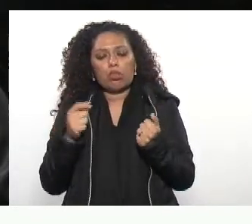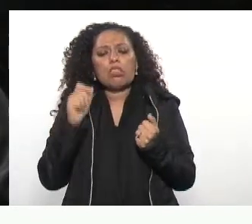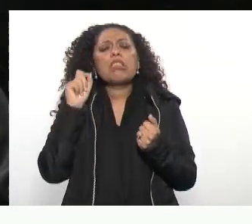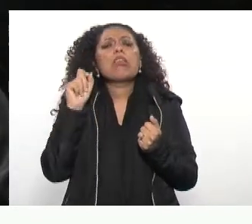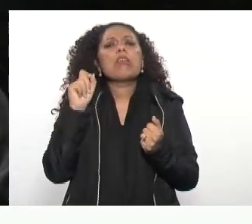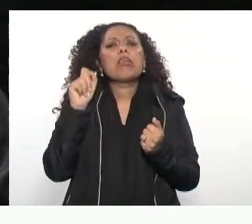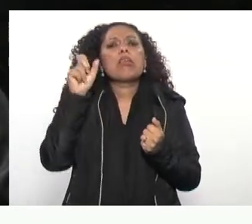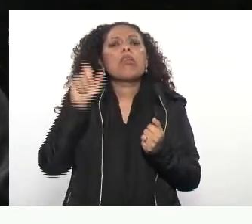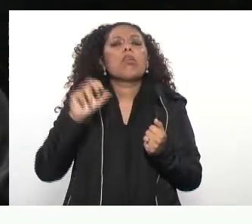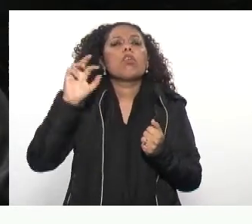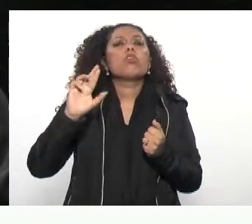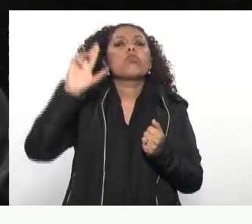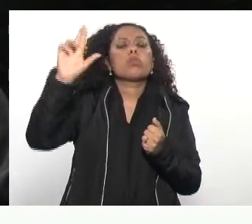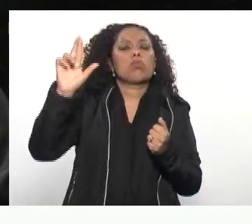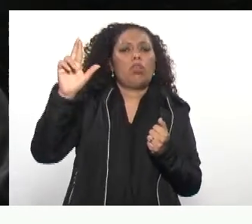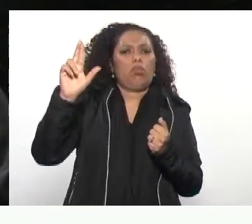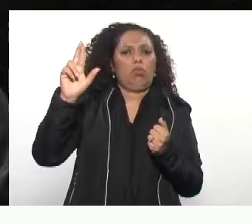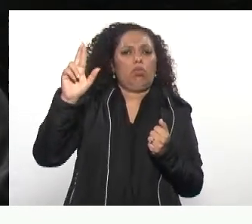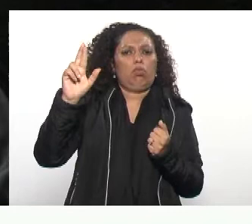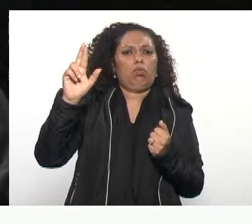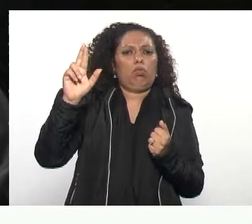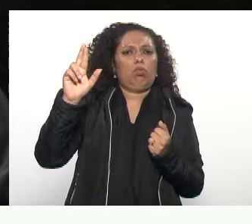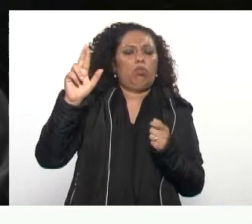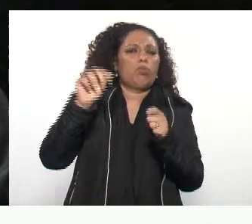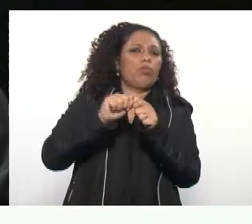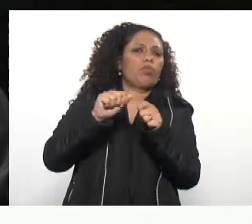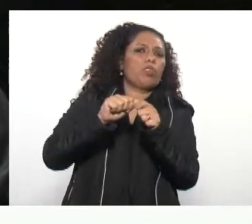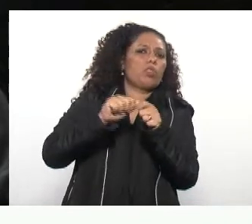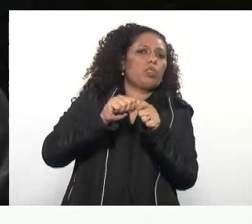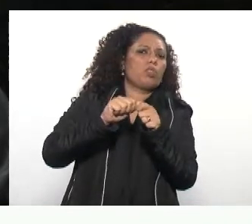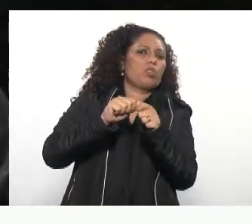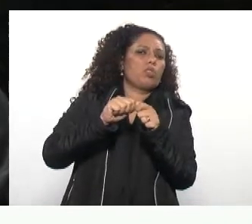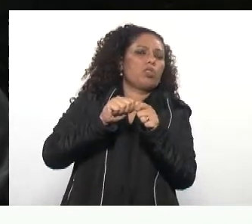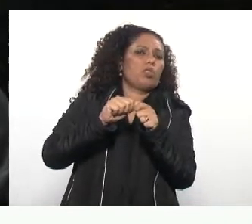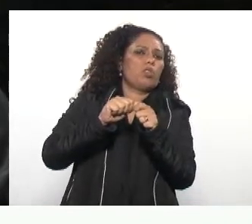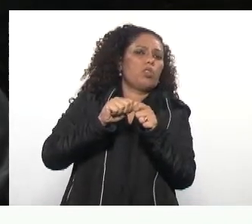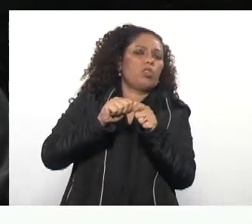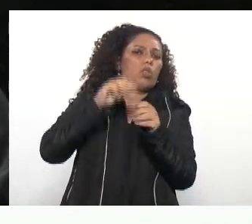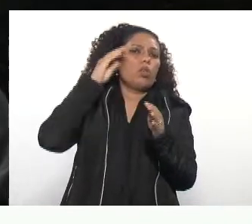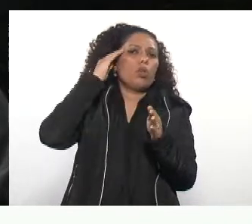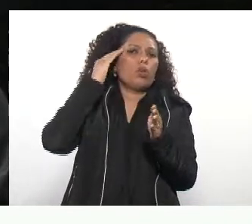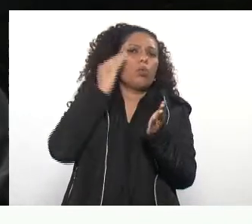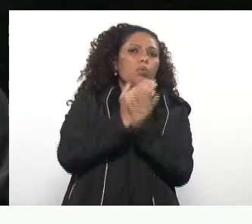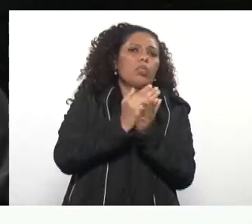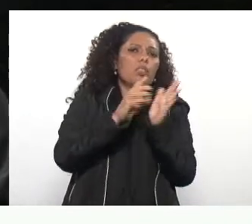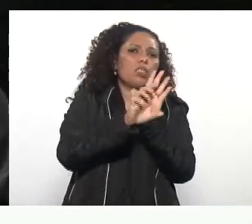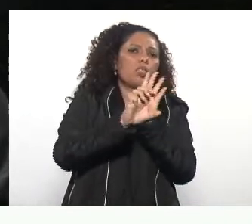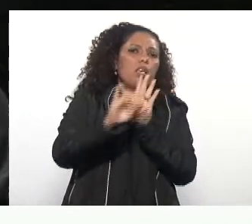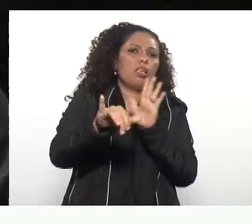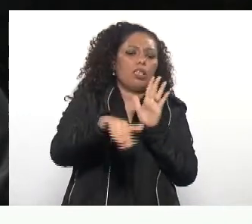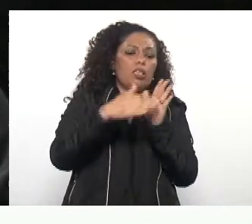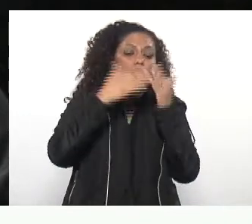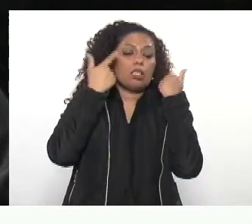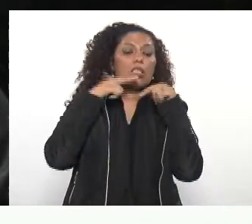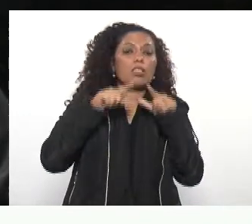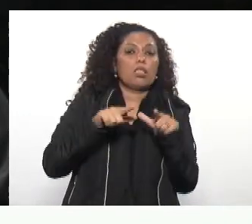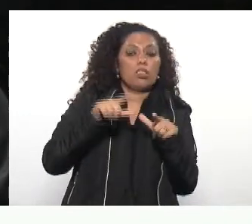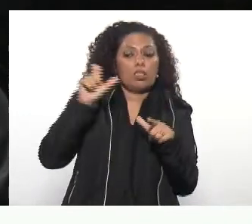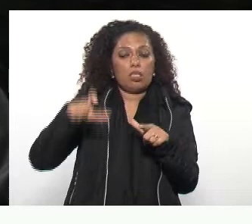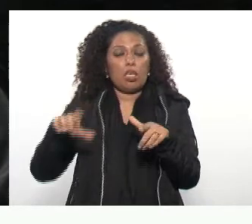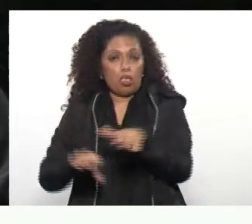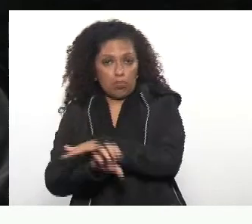é o responsável por aplicar a lei aprovada por essa Casa, se é